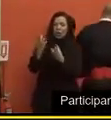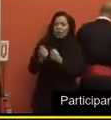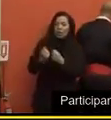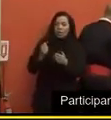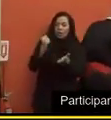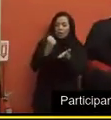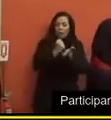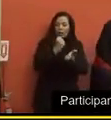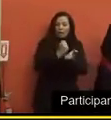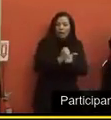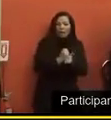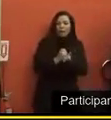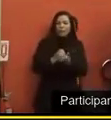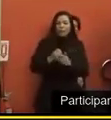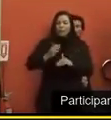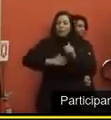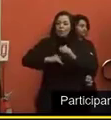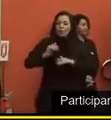carteira funcional.